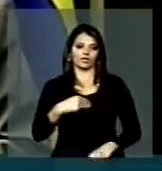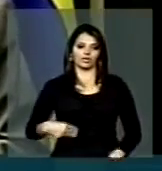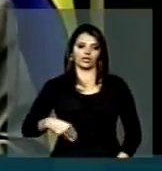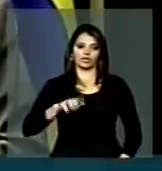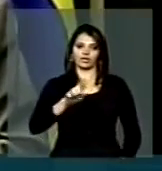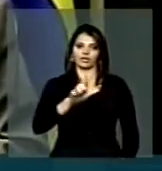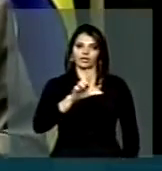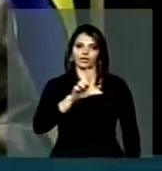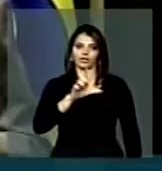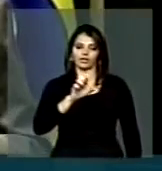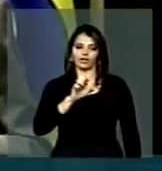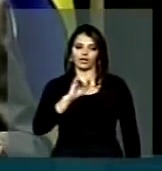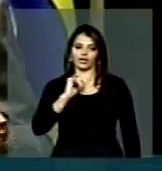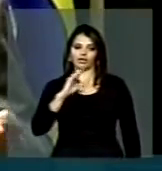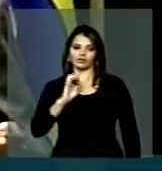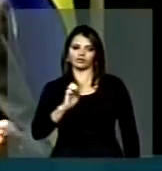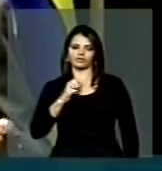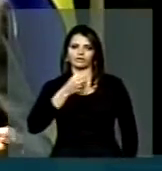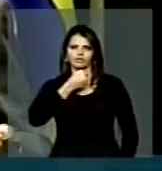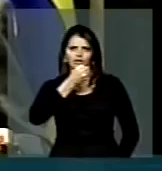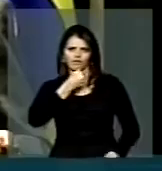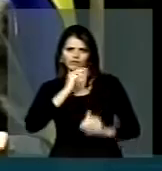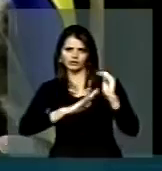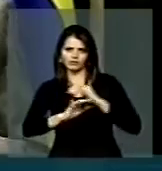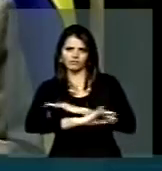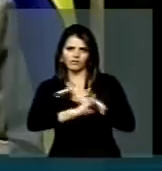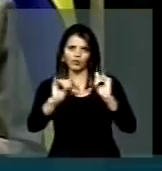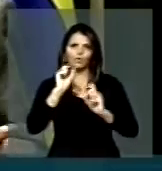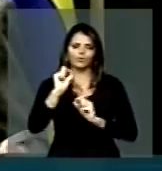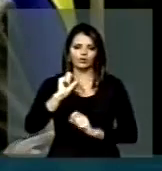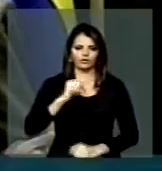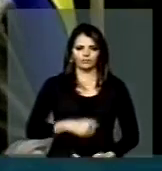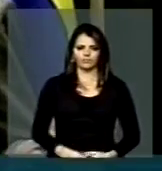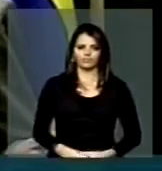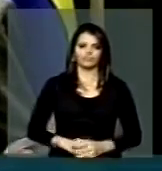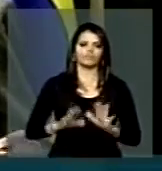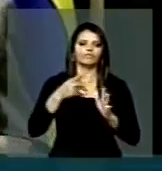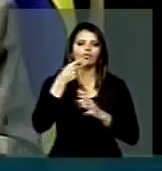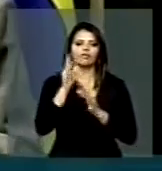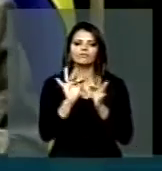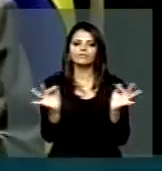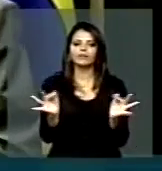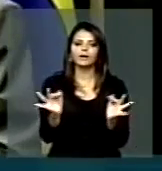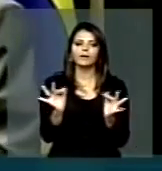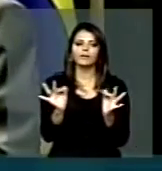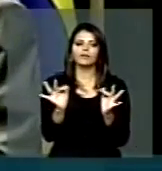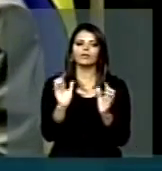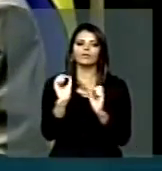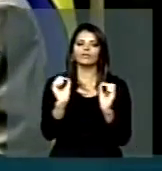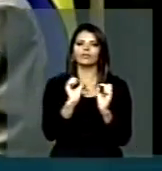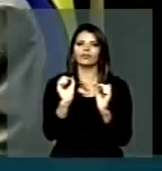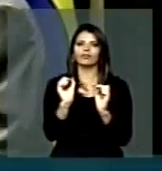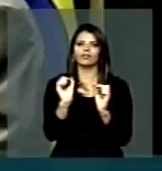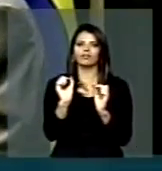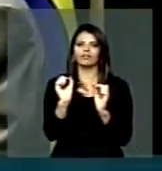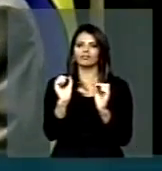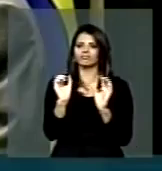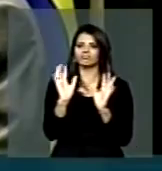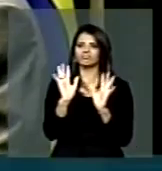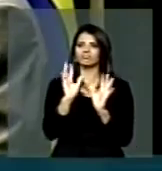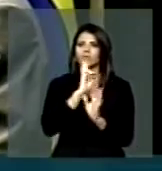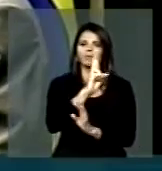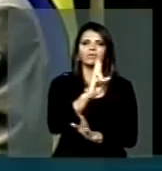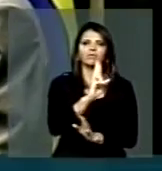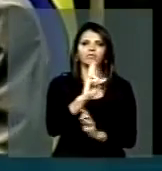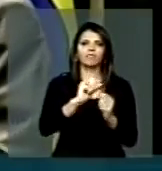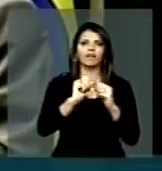Gleisi Hoffmann deu uma entrevista ao deixar o ministério, onde dizia singelamente: a máquina não responde. Não responde